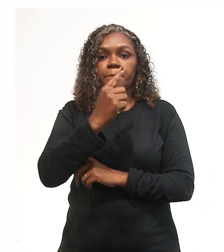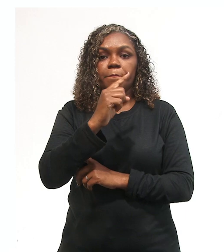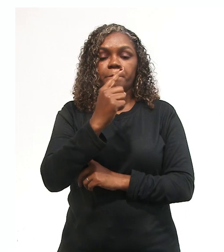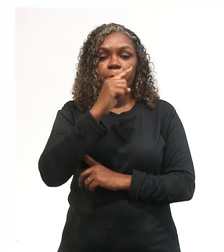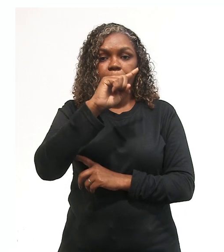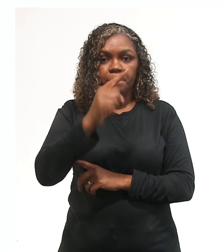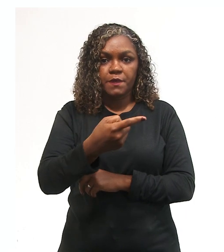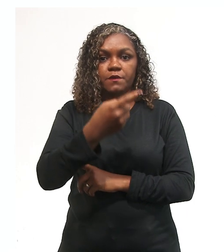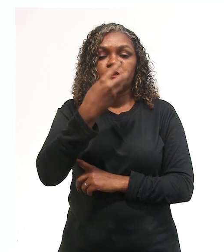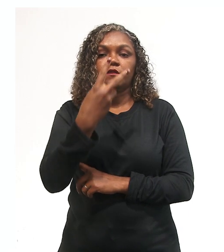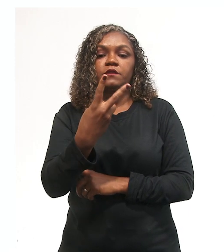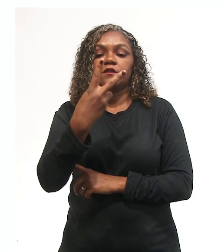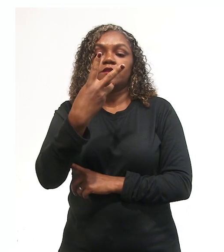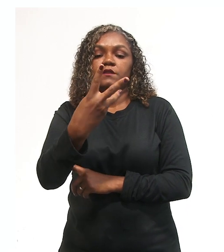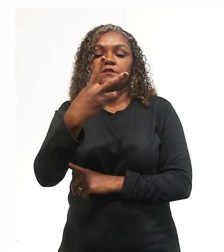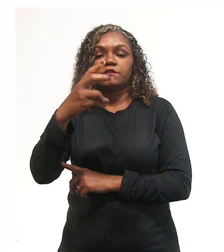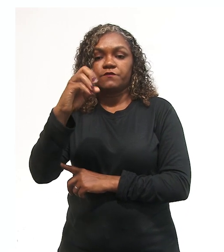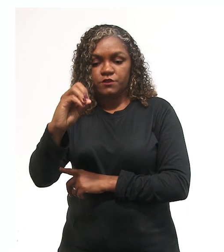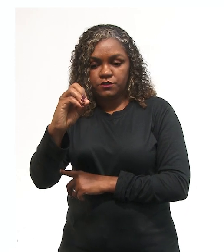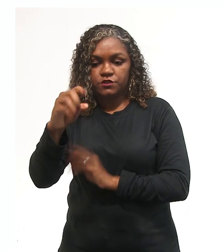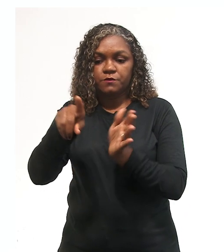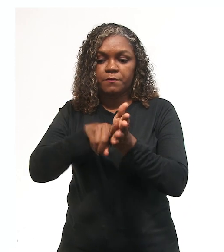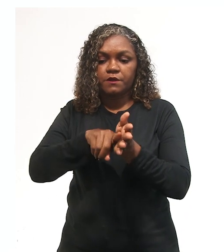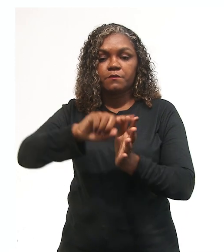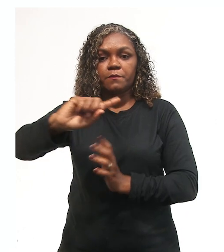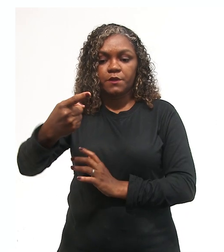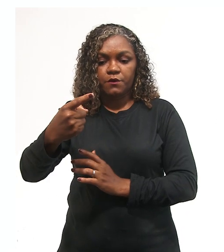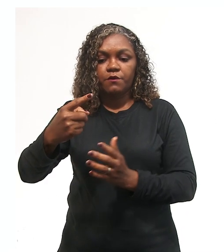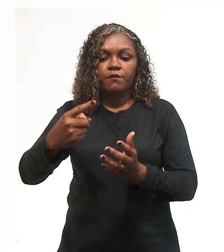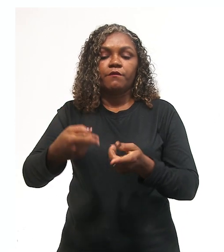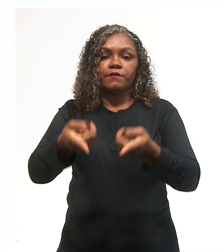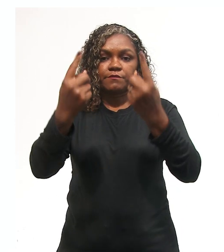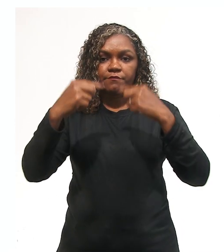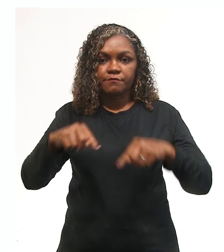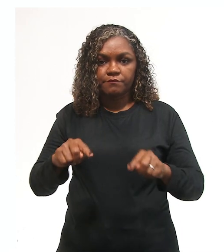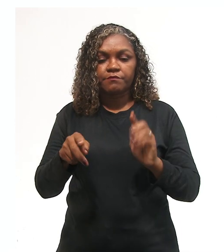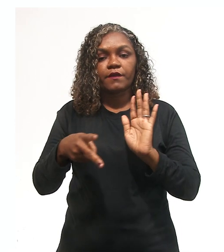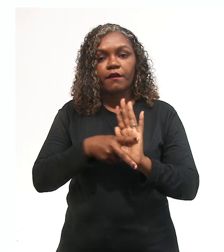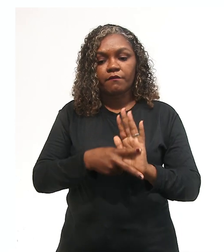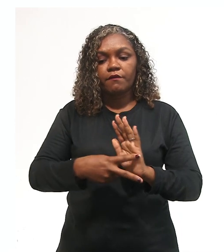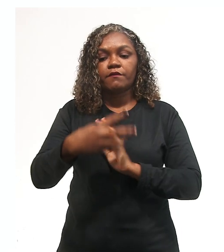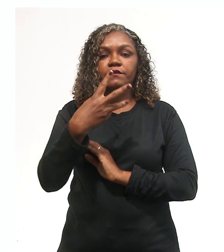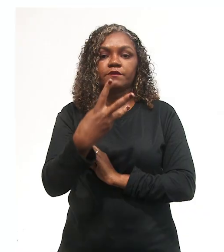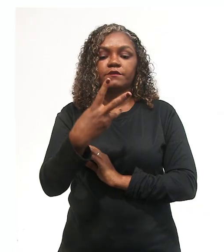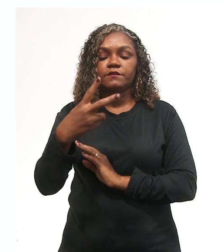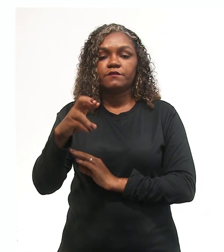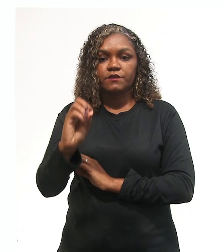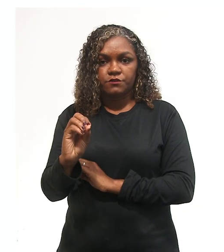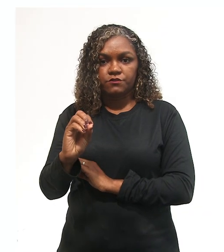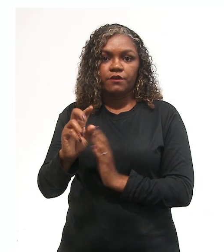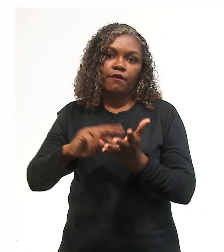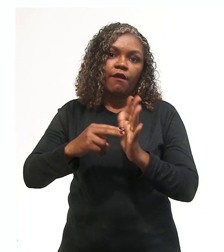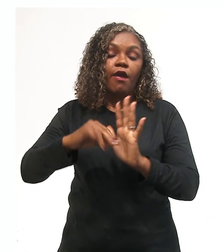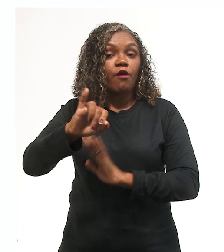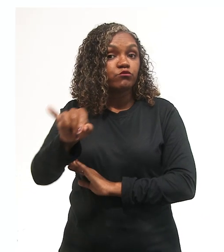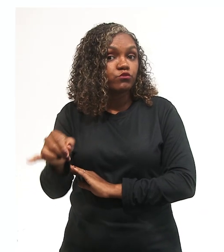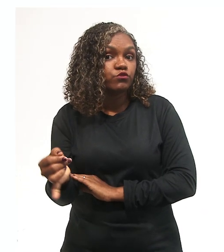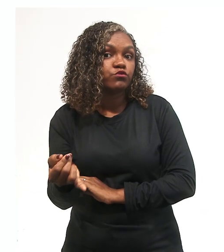de R$320. Tá? Então, eu tenho juros de R$320